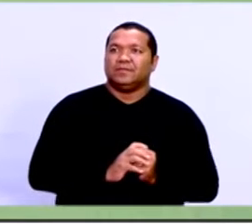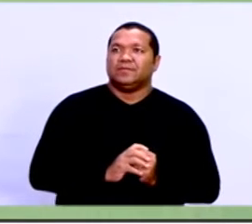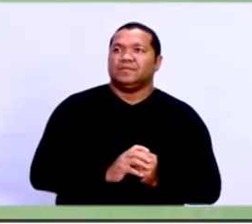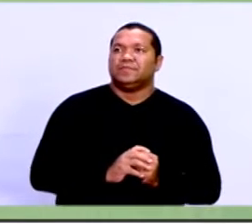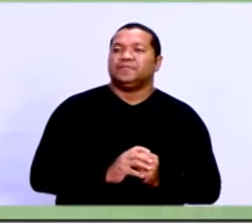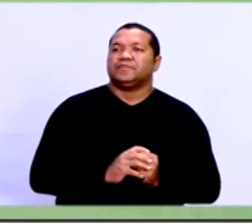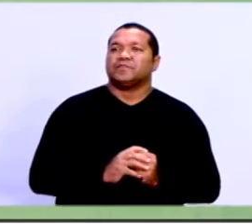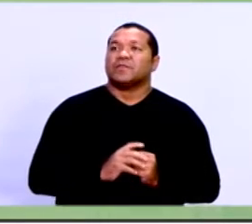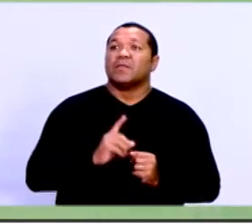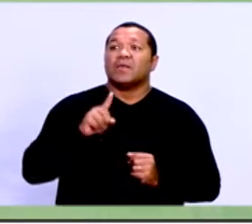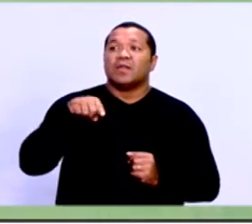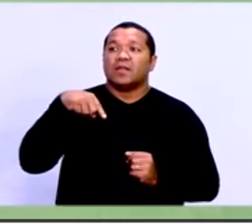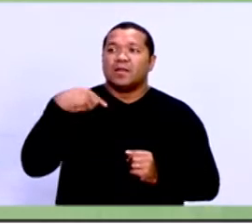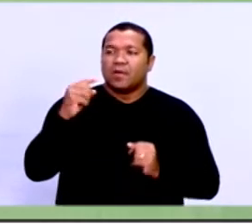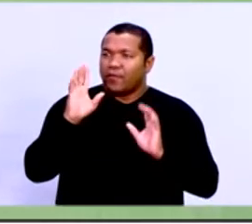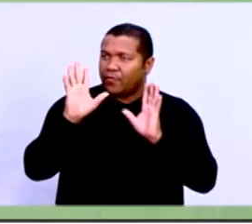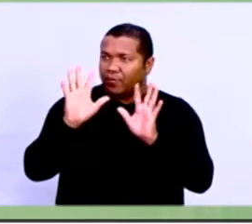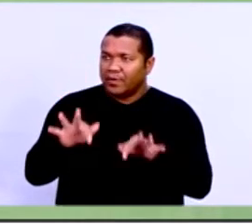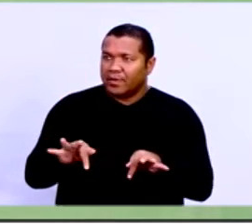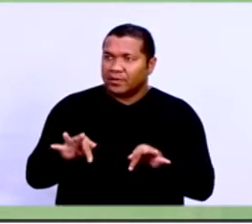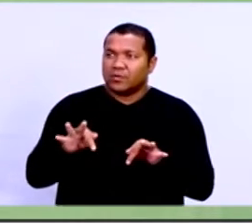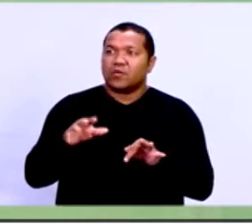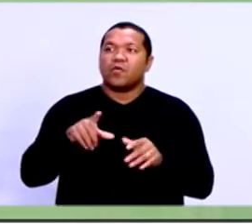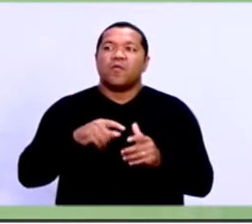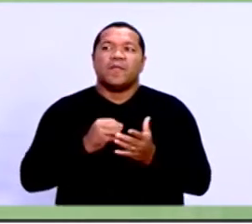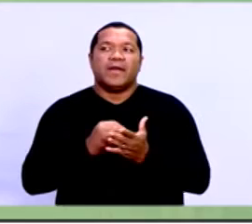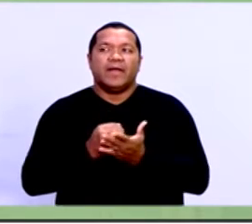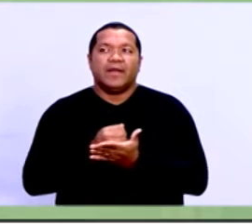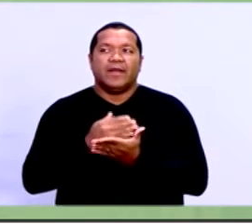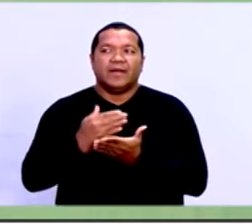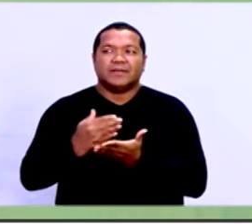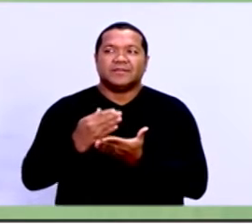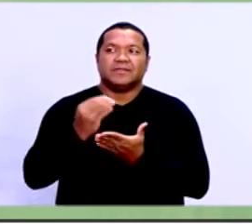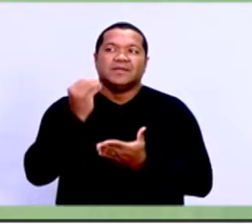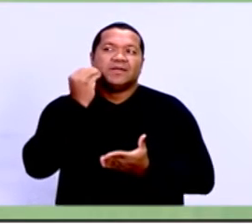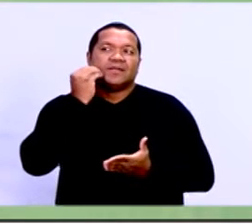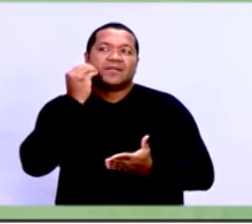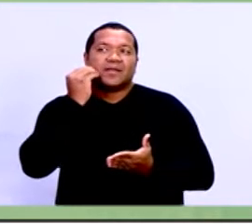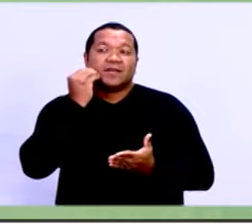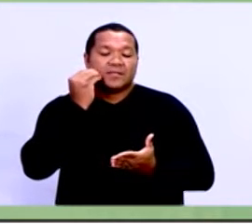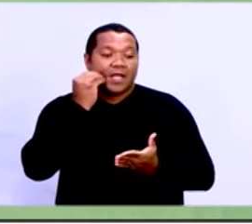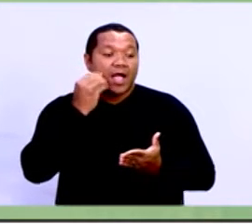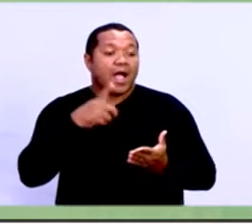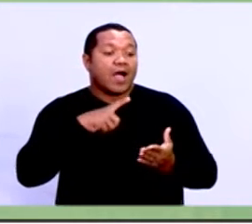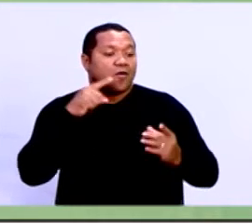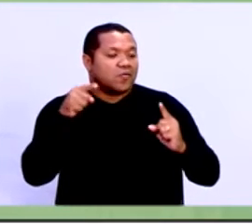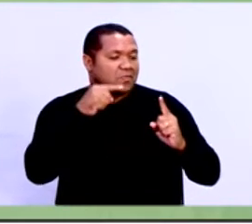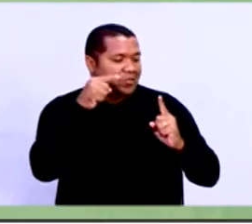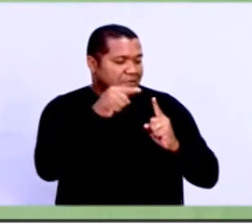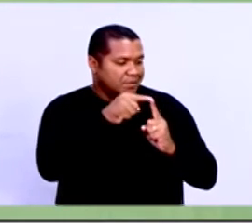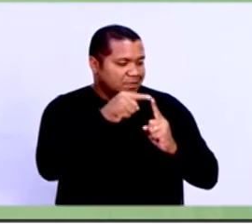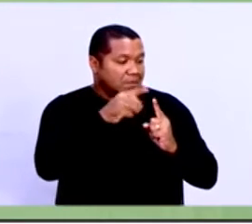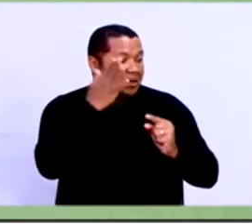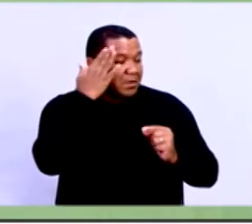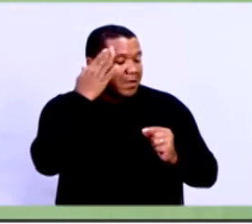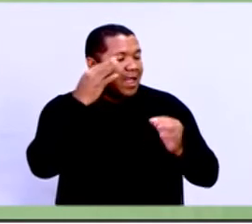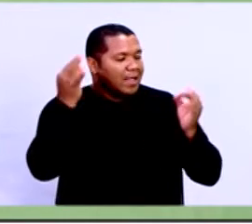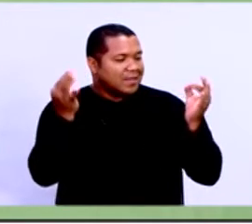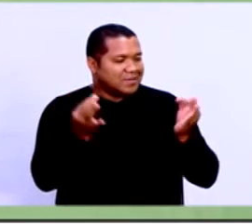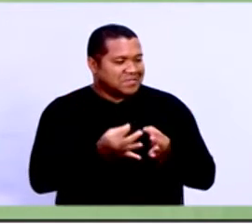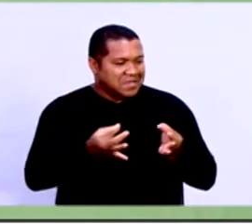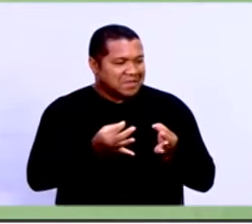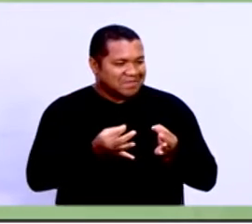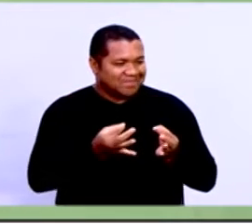teste é o processo de execução do produto para determinar se ele atingiu suas especificações e